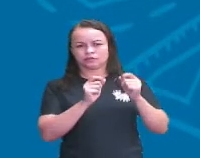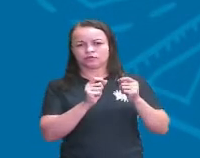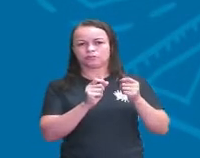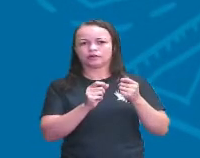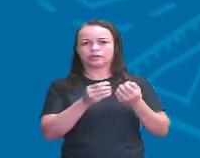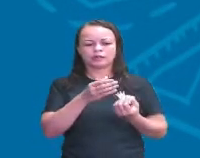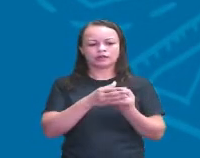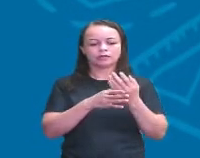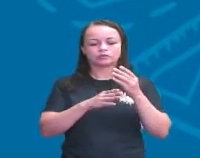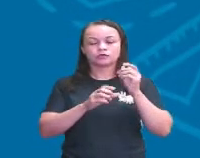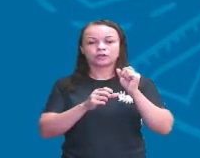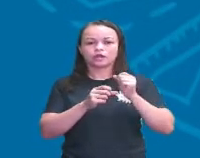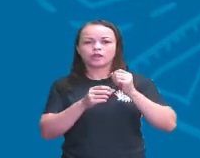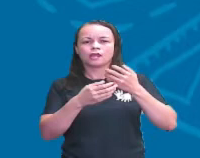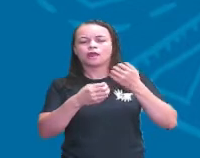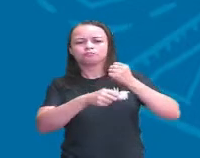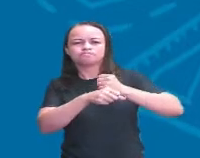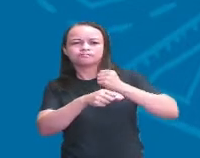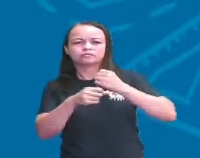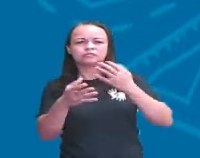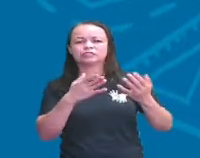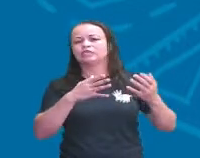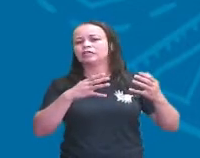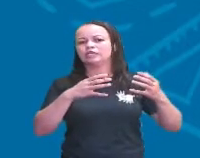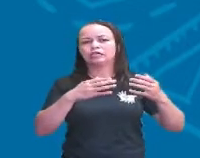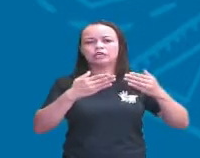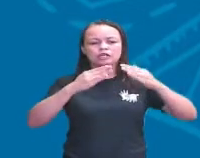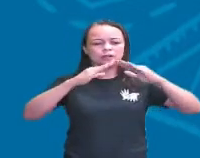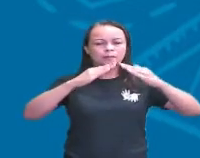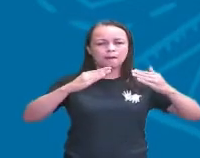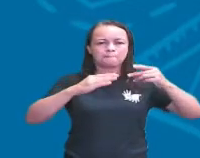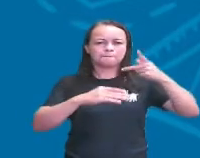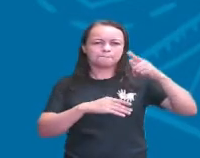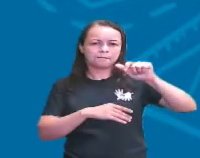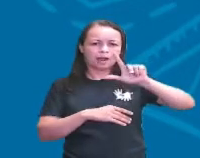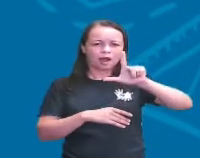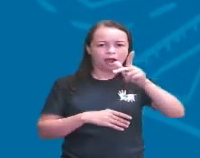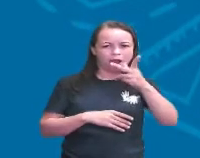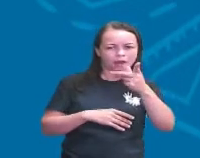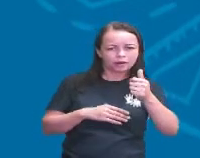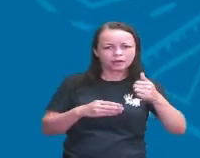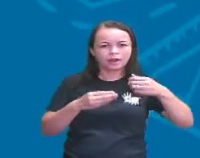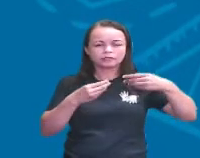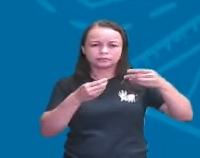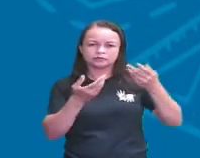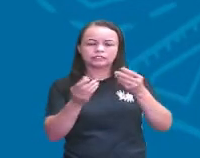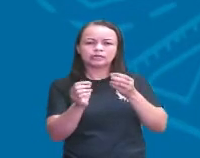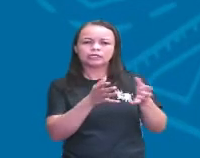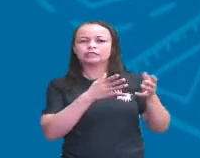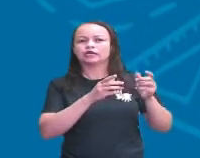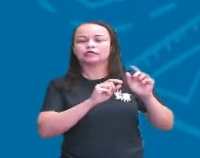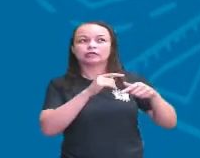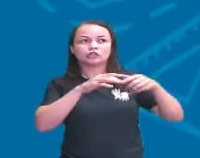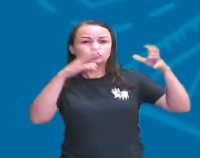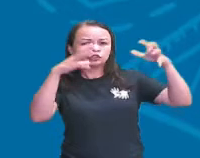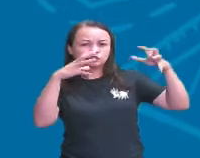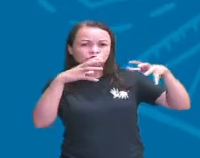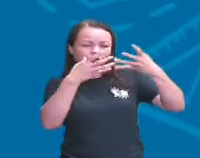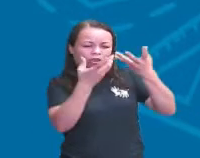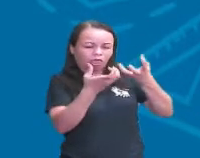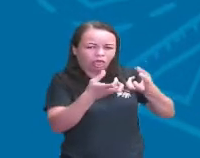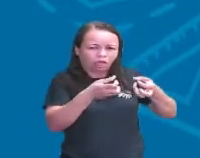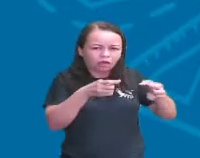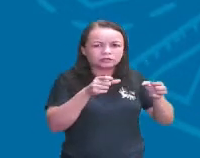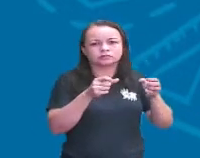barro. Chuvas, erosão do tempo, destruía essas casas mais facilmente. Daí trouxe o tempo, o